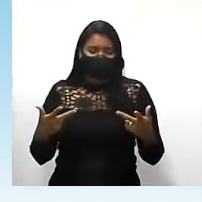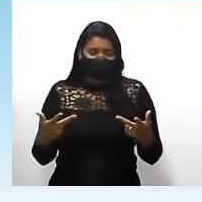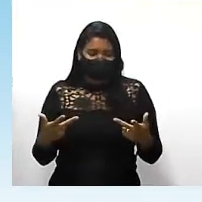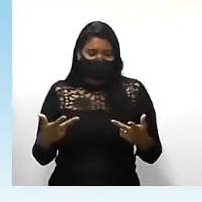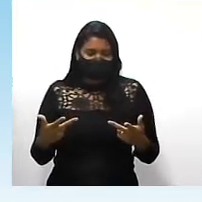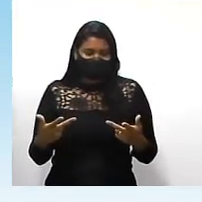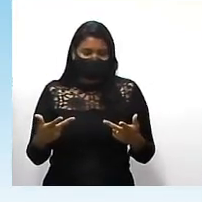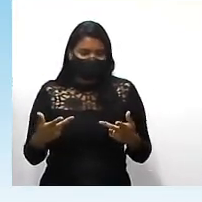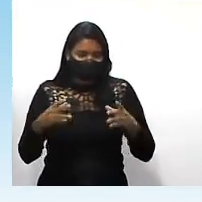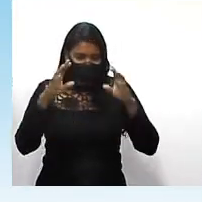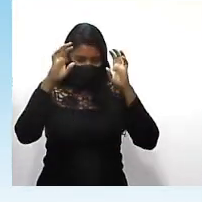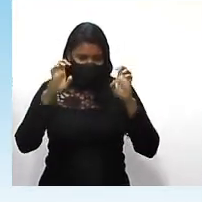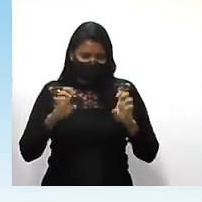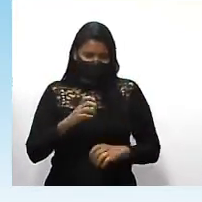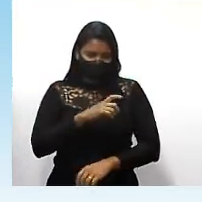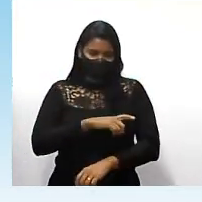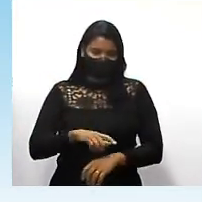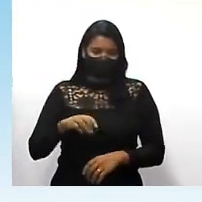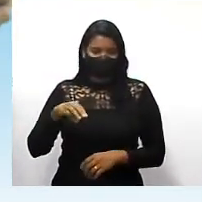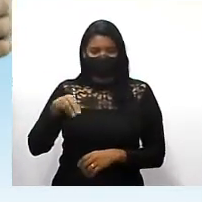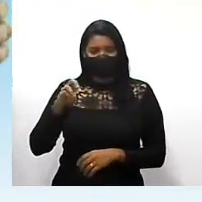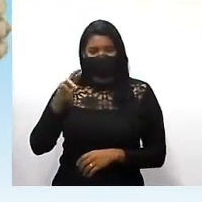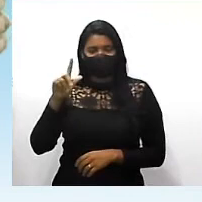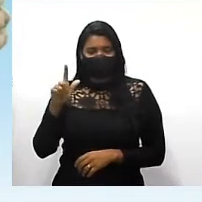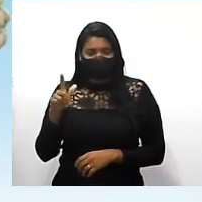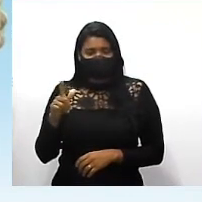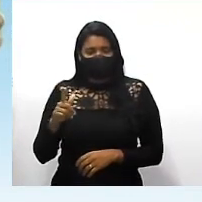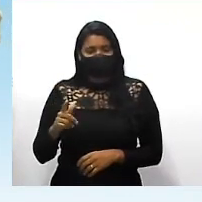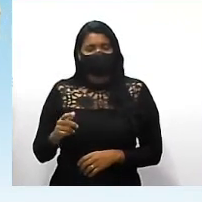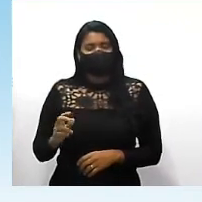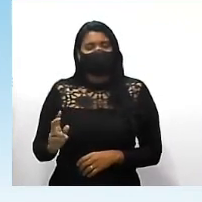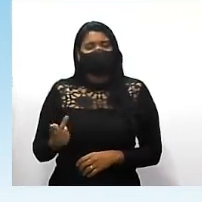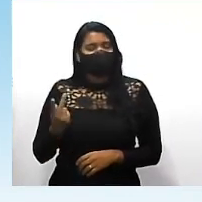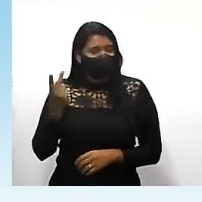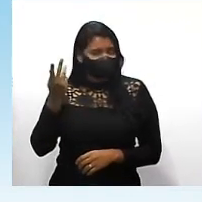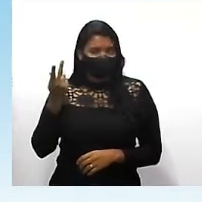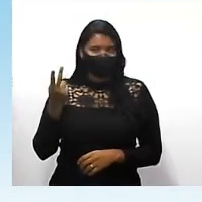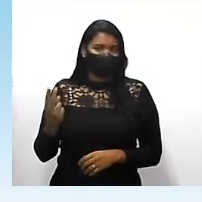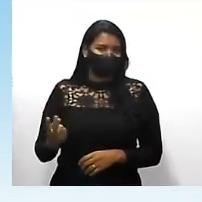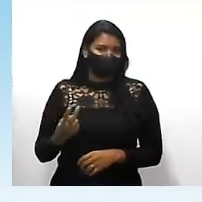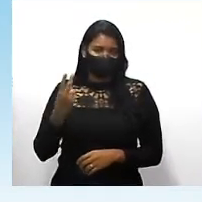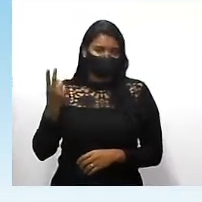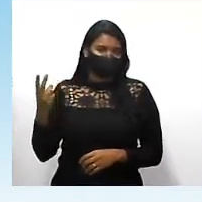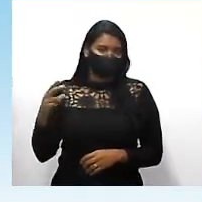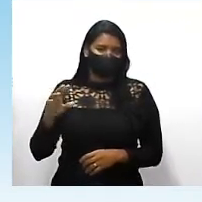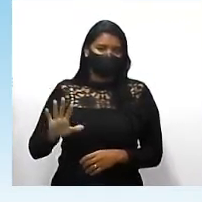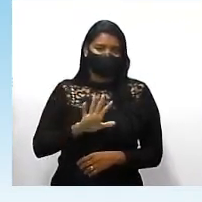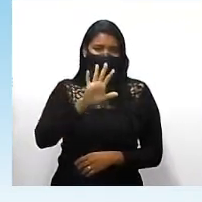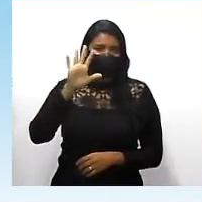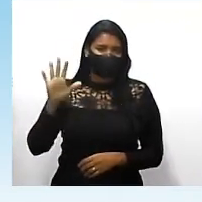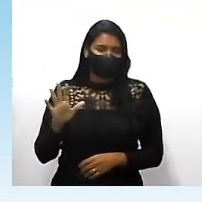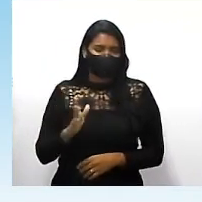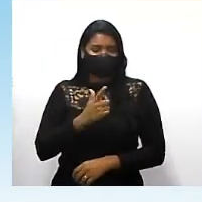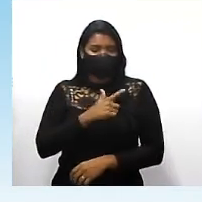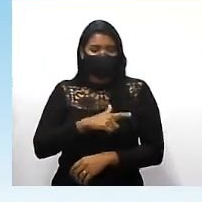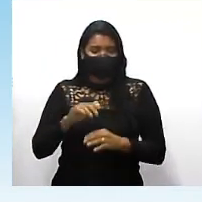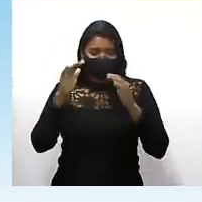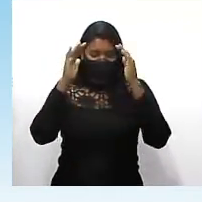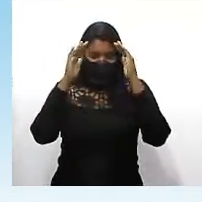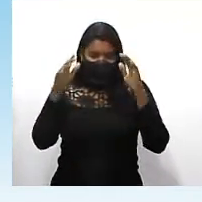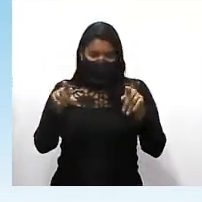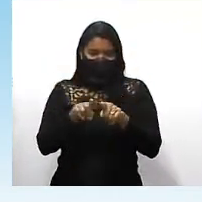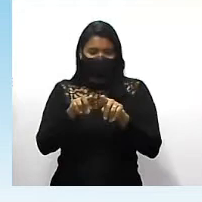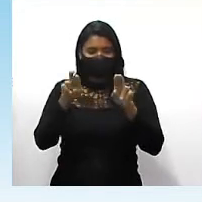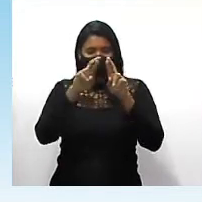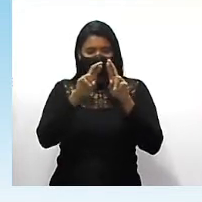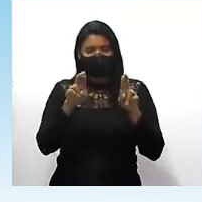da ética e da moral. A ética como valores absolutos, né, e universais, e a moral como regras, normas que vão ser